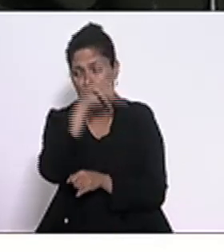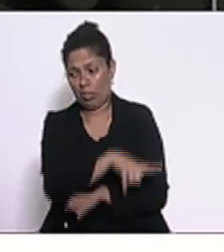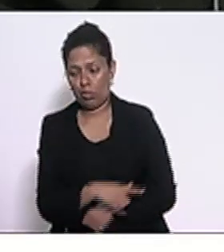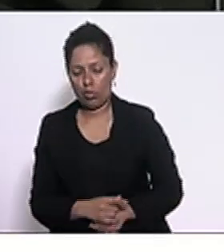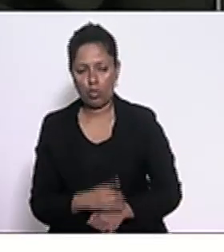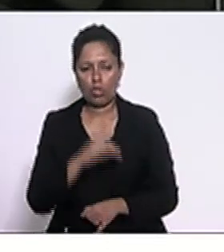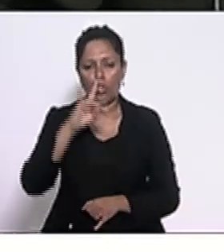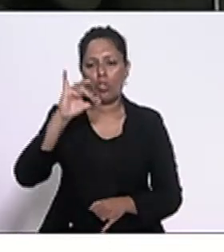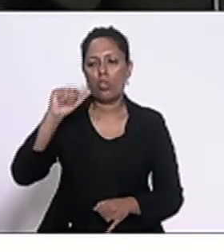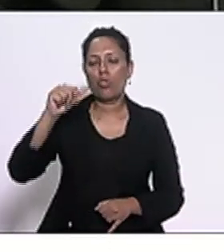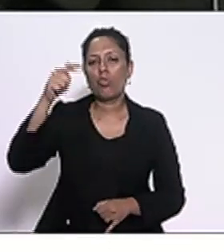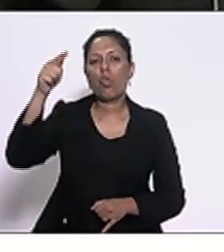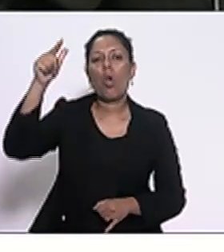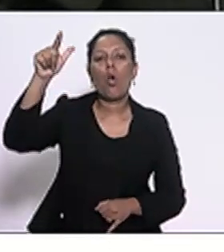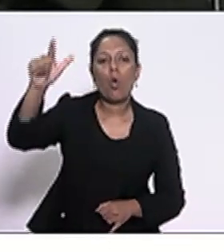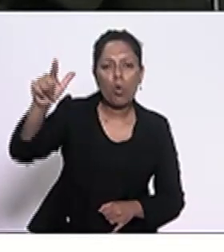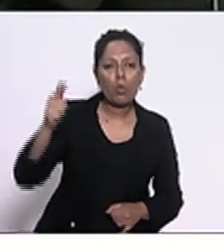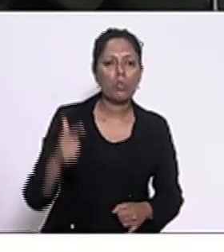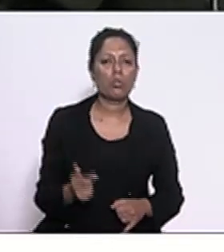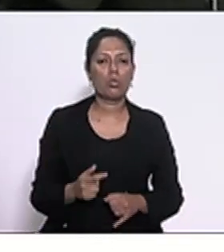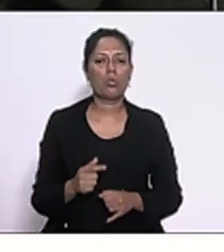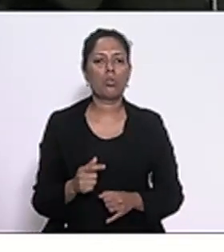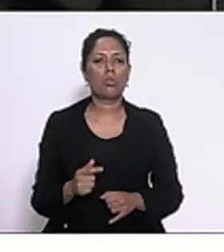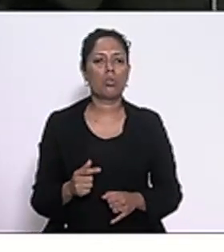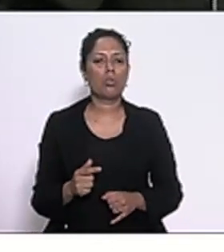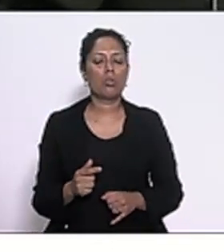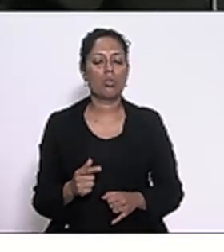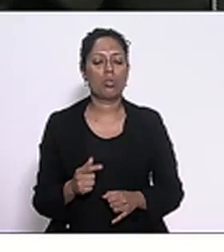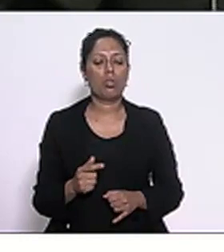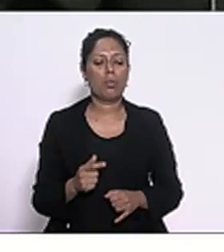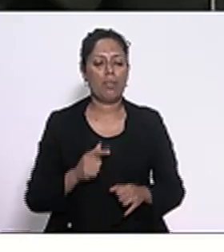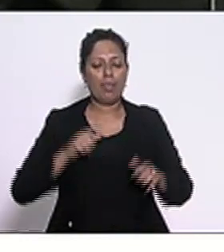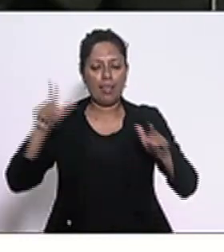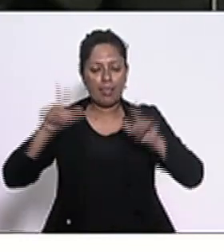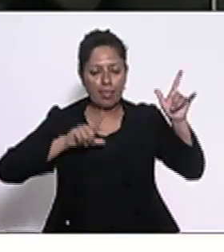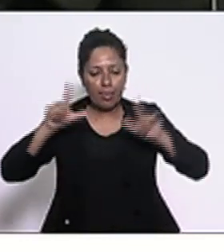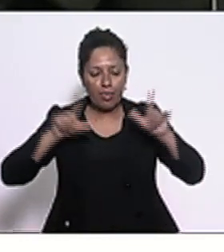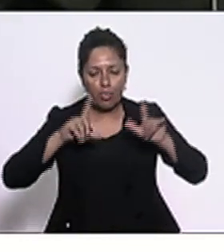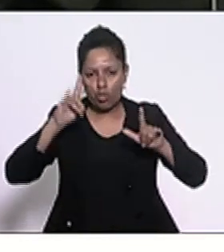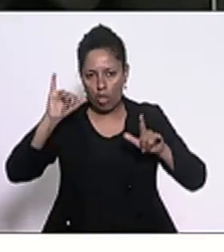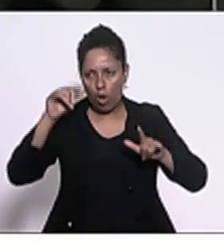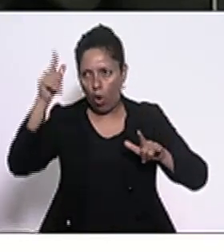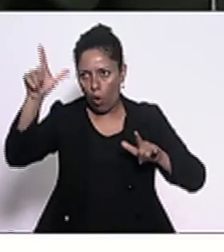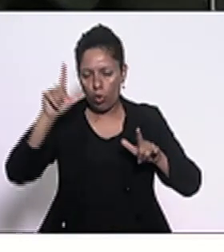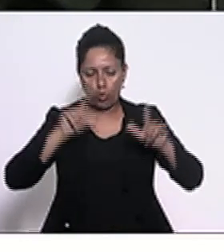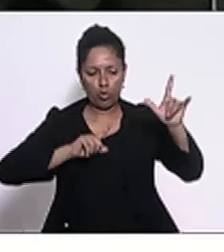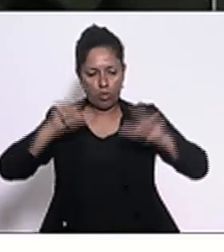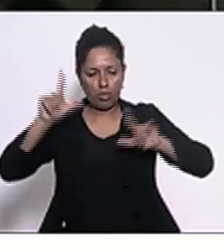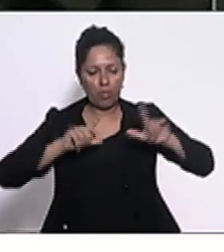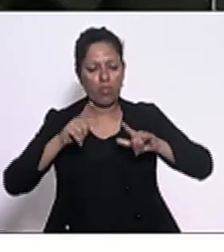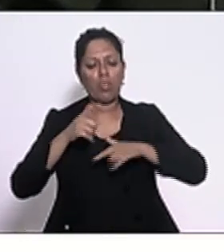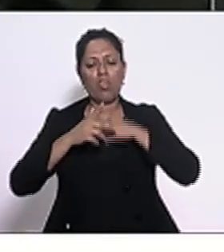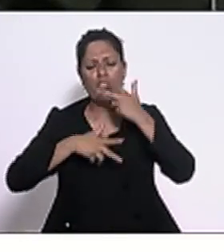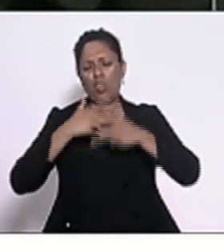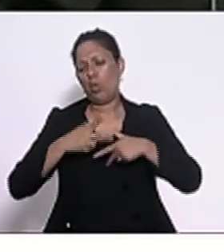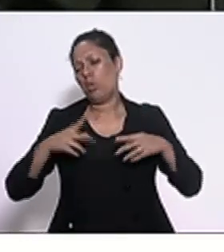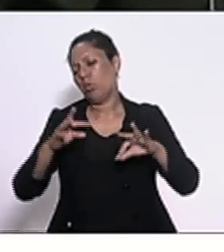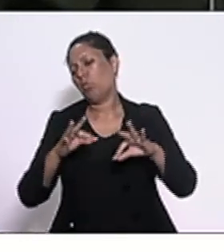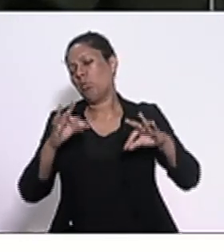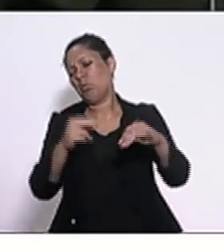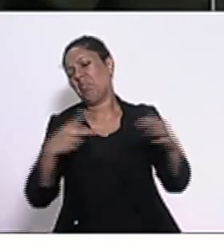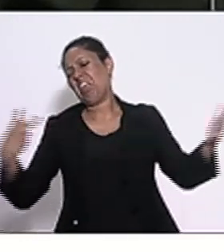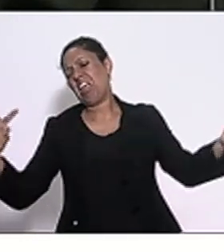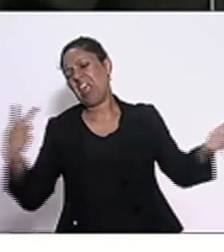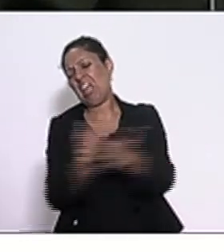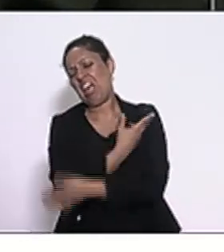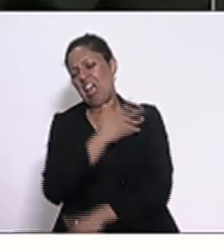no dia seguinte o mesmo jornal fala um fracasso absoluto da matrícula. O governo tenta fazer matrícula com